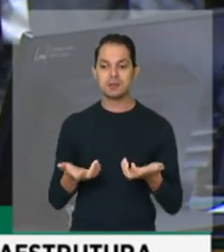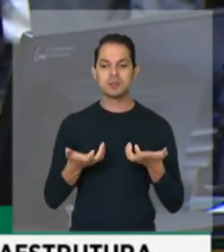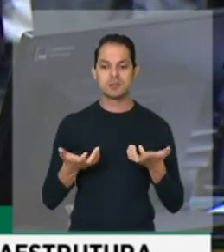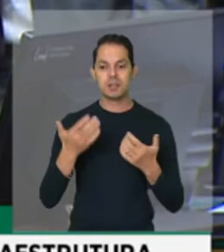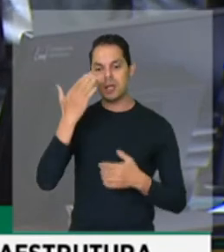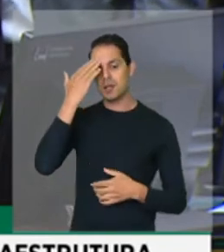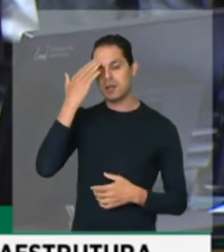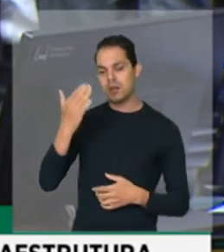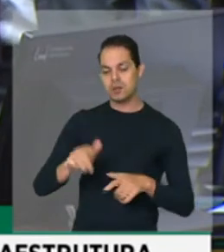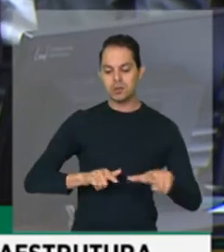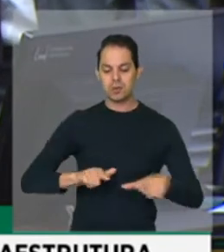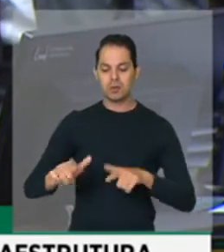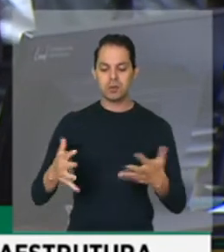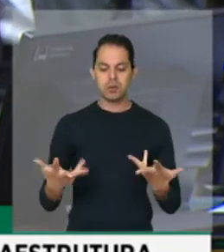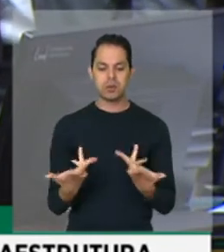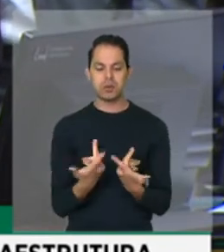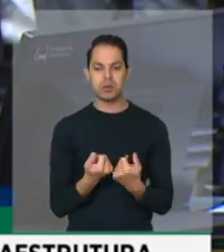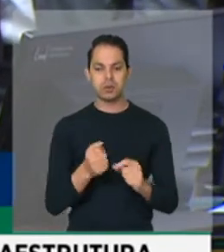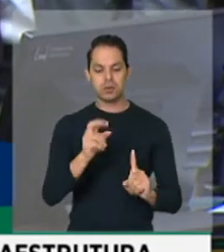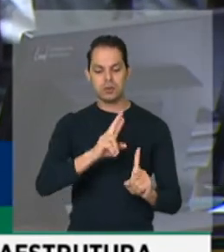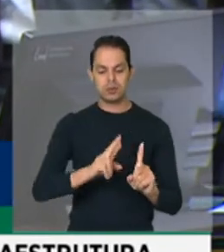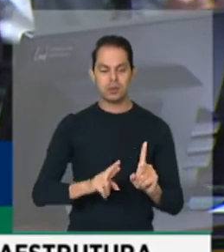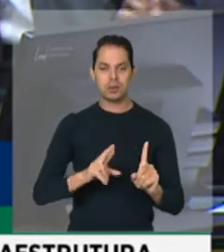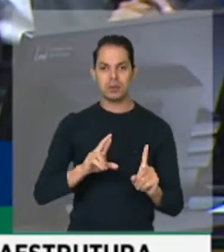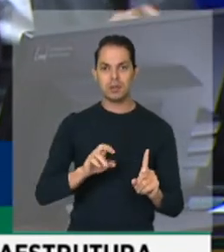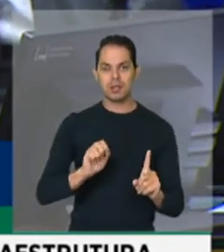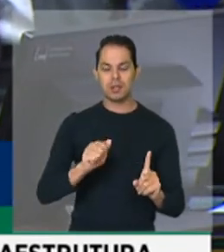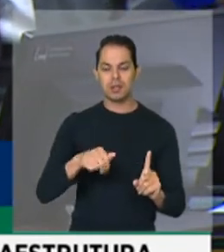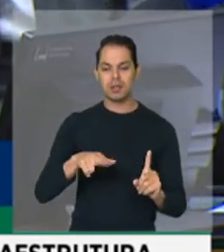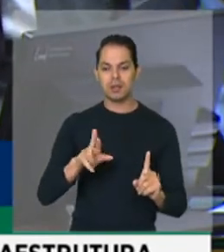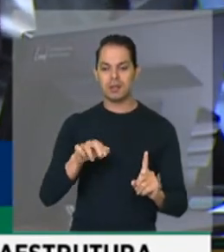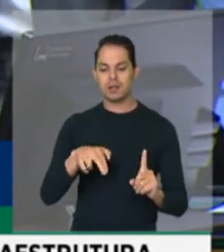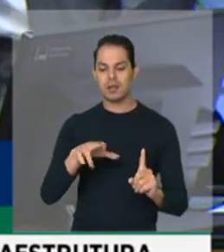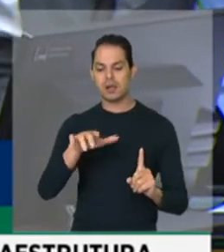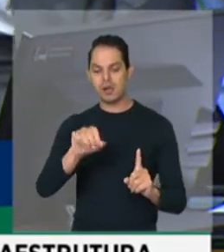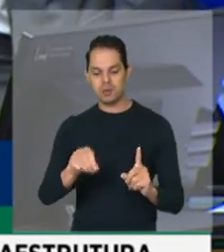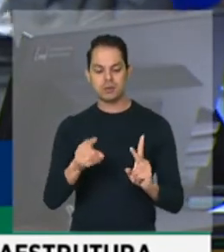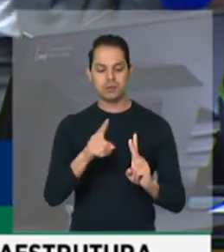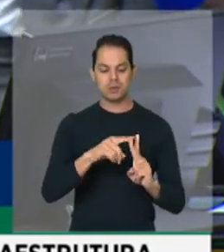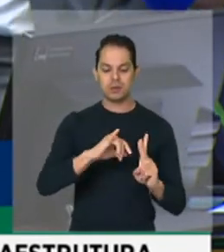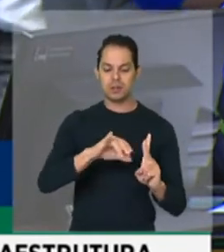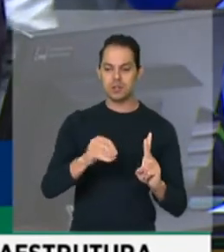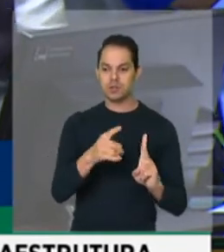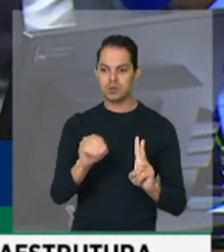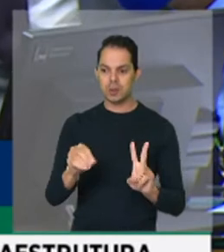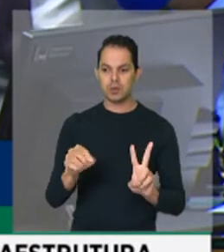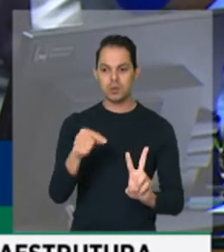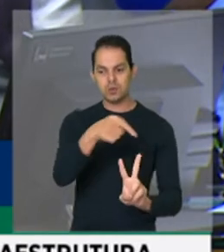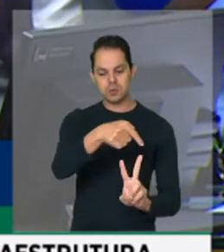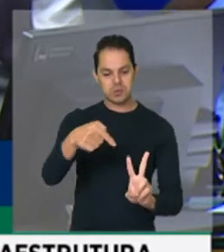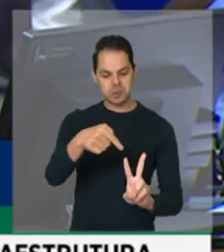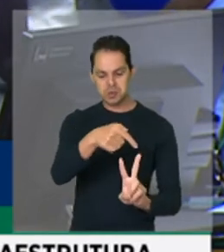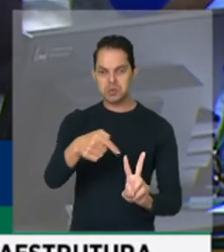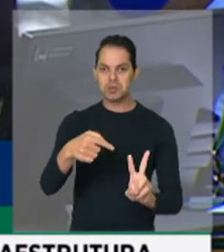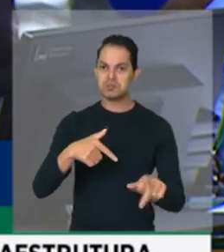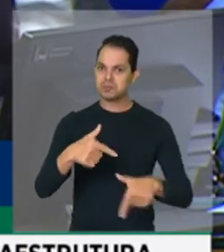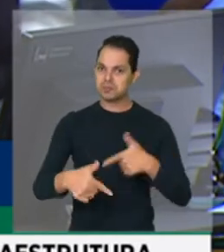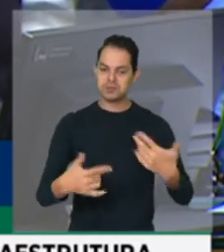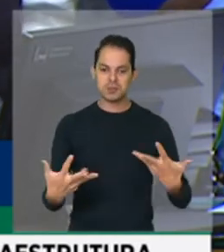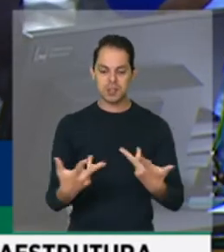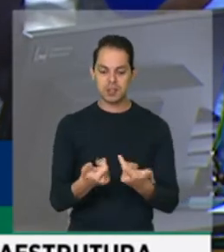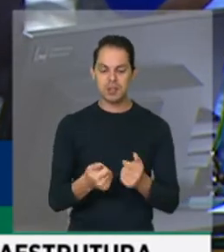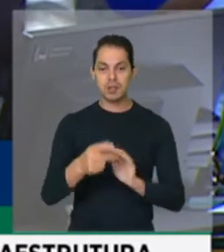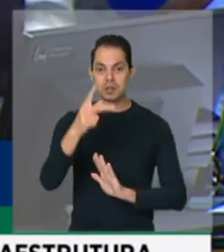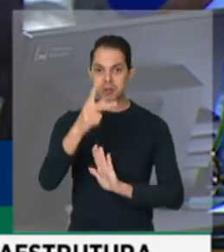o brilhante trabalho feito pelo relator Arnaldo Jardim, pelo autor, deputado João Maia. Fizeram um projeto realmente de muita